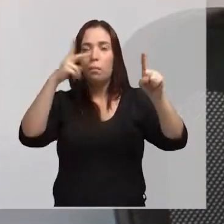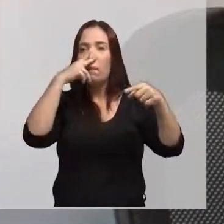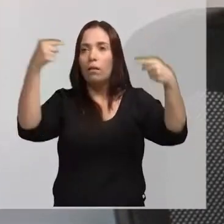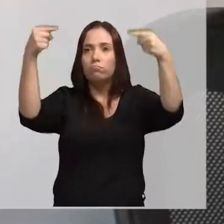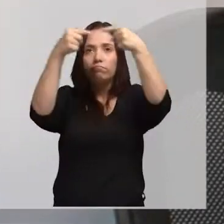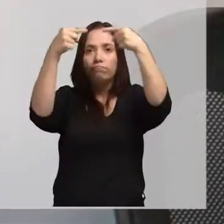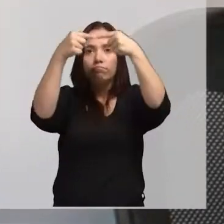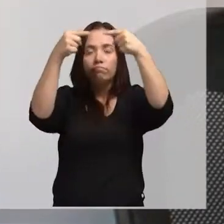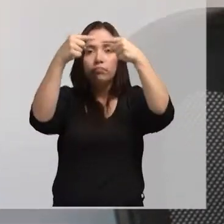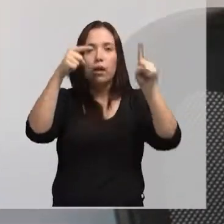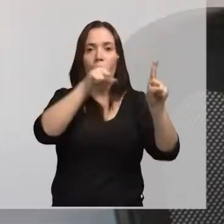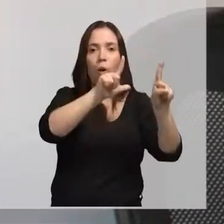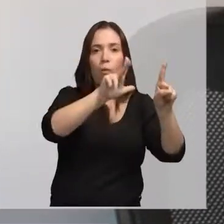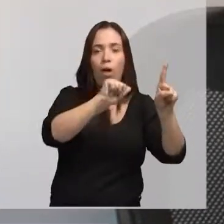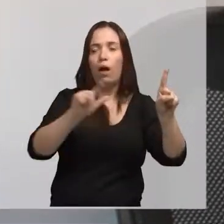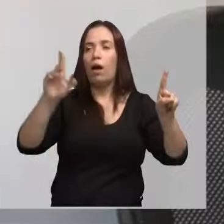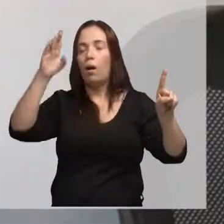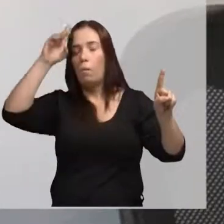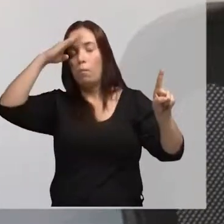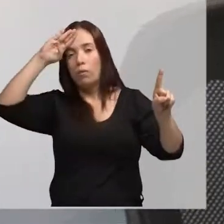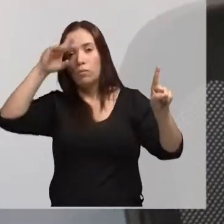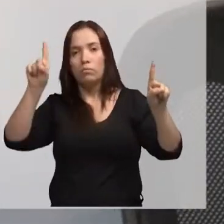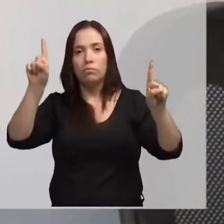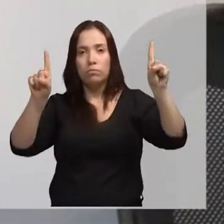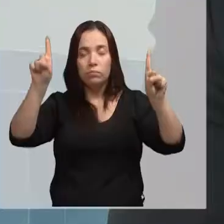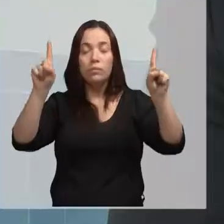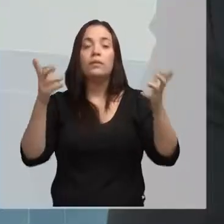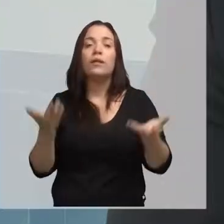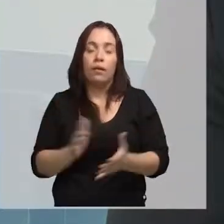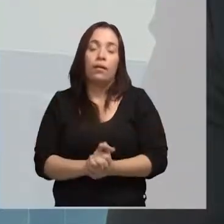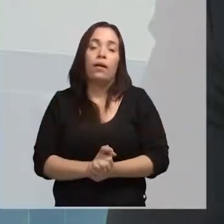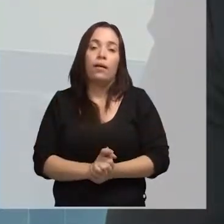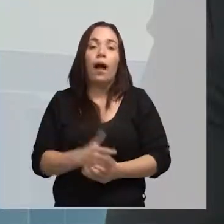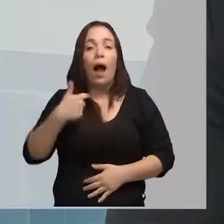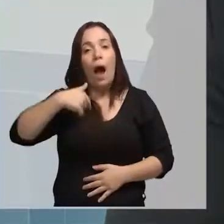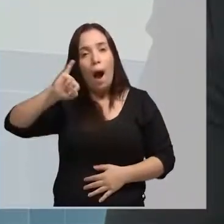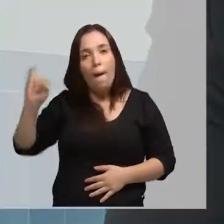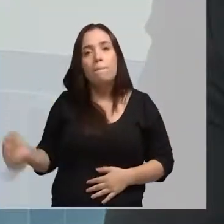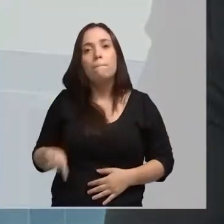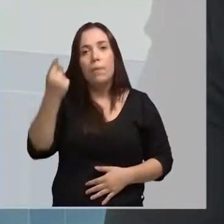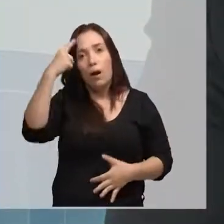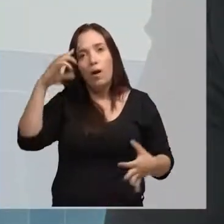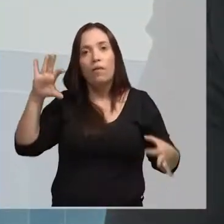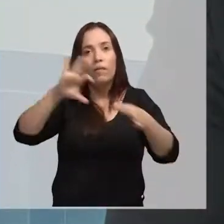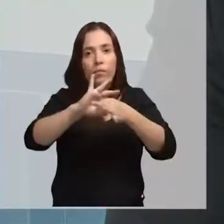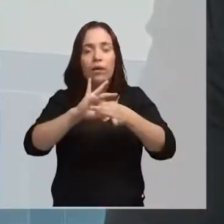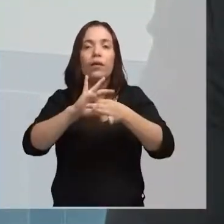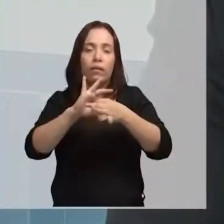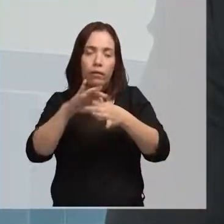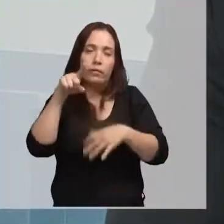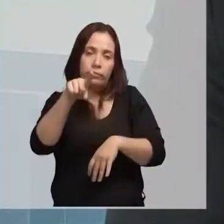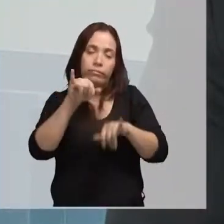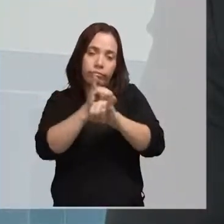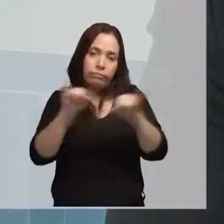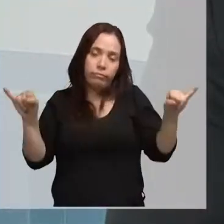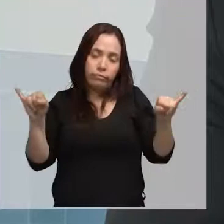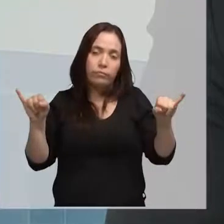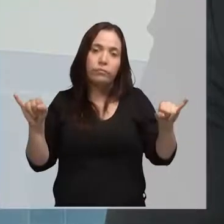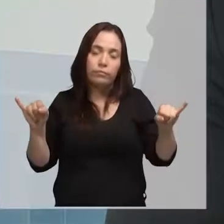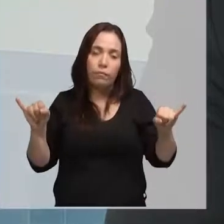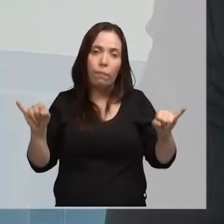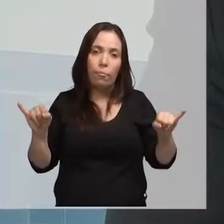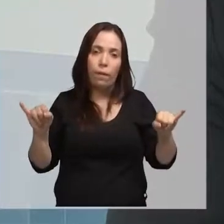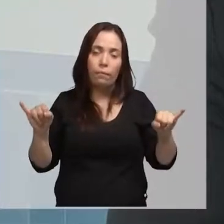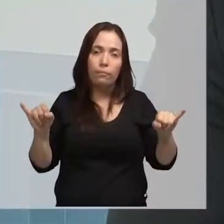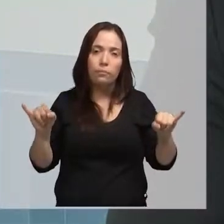outro. Perfeito. Eu, inclusive, falando já sobre isso, deixando um pouco a pesquisa, mas esse candidato, voltando para